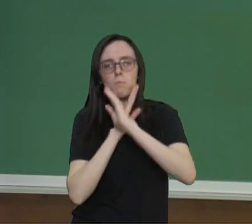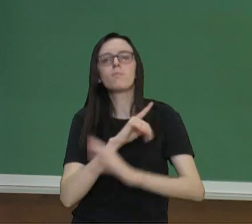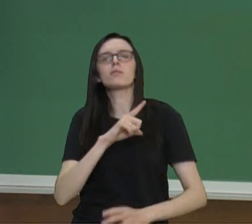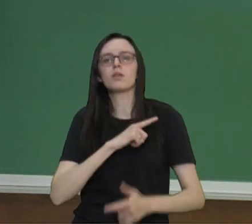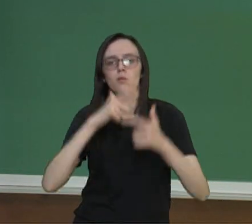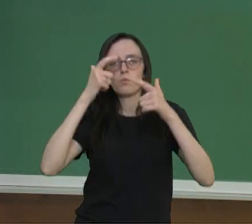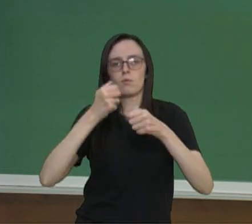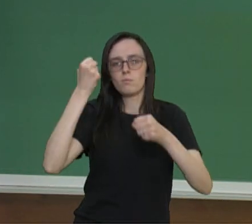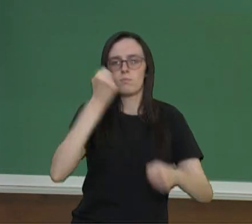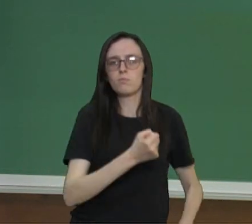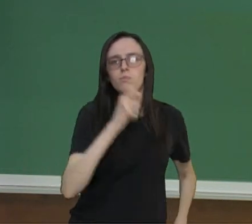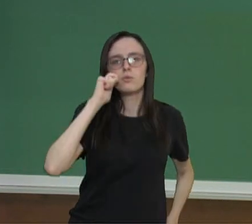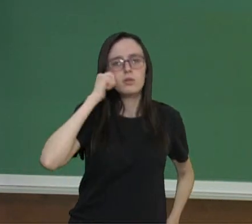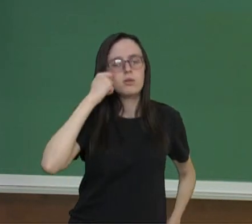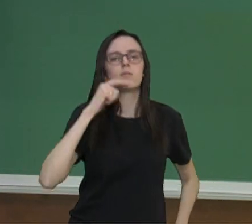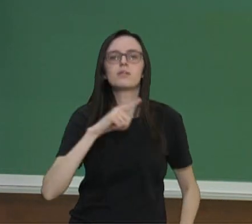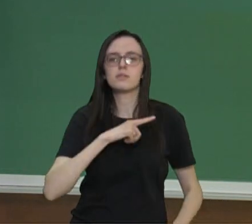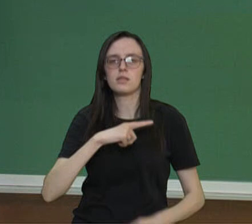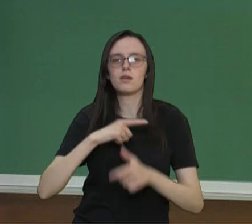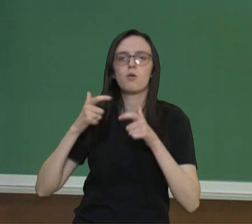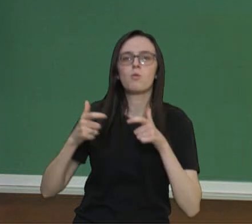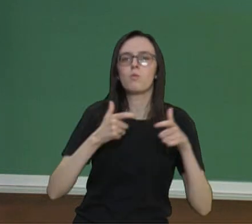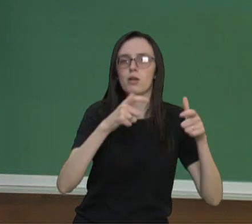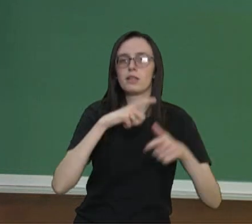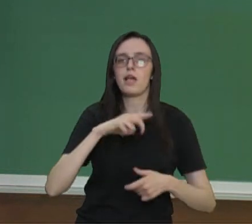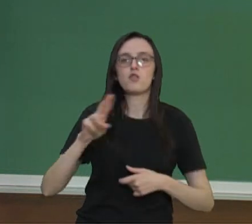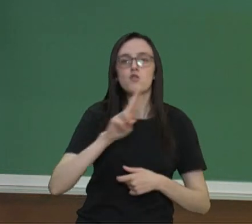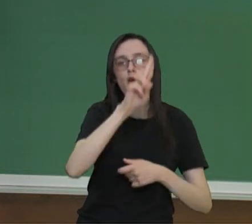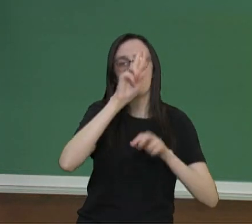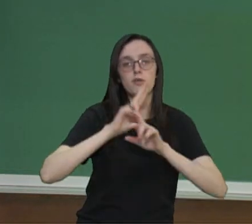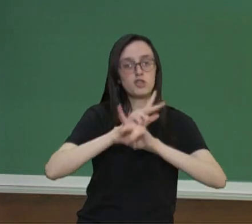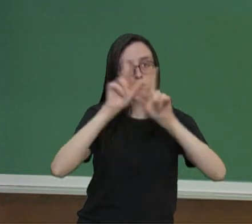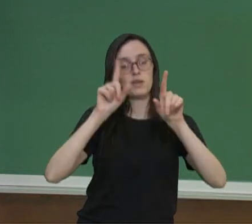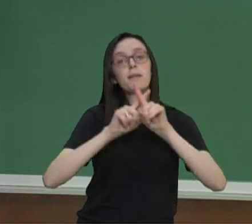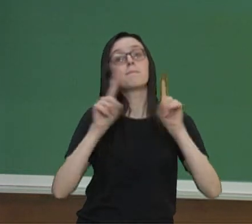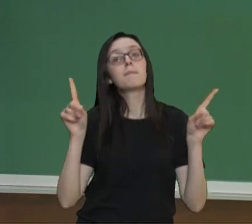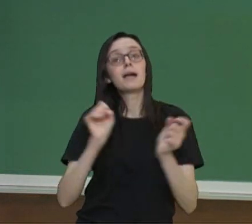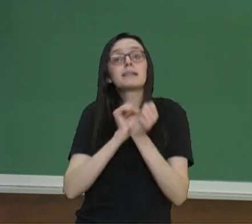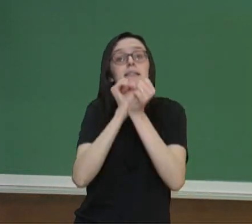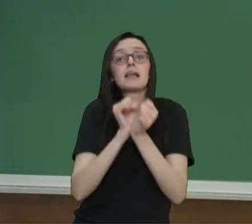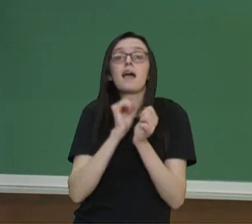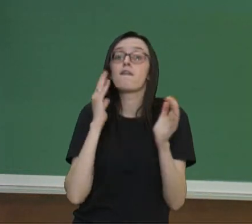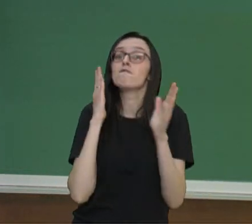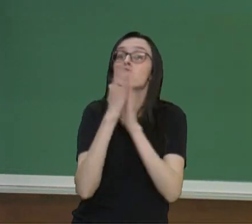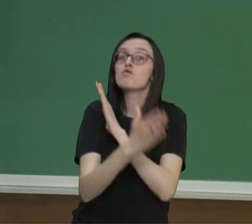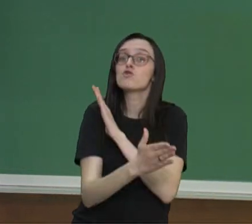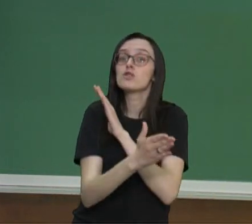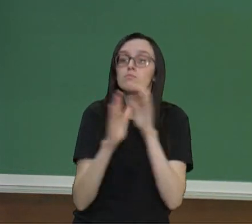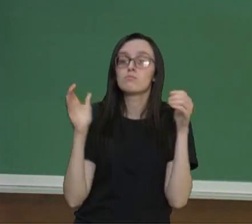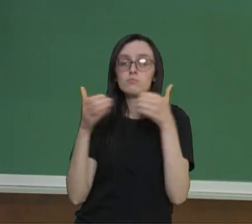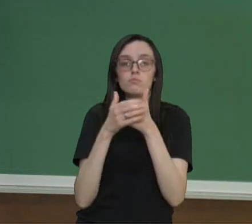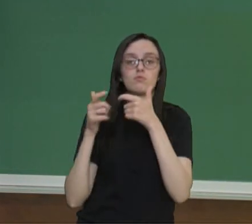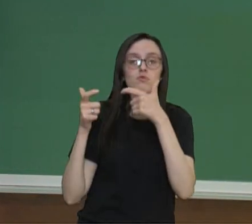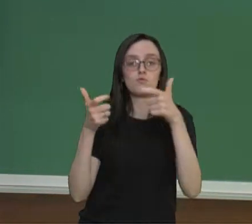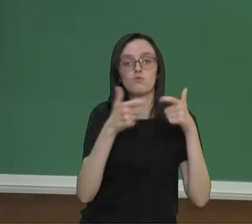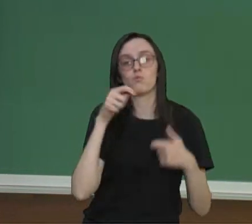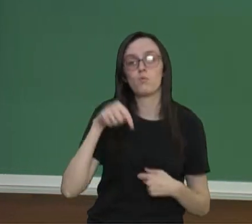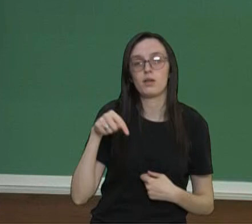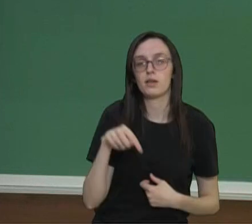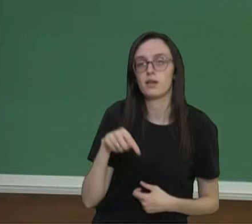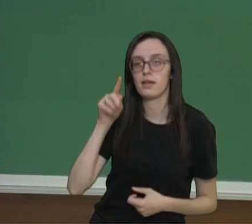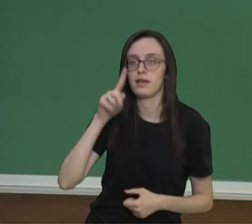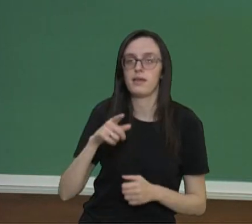houve a formação desses quilombos, em cada local com nomes diferentes, mas escravos que fugiam e se reuniam nessas fortalezas,